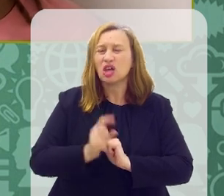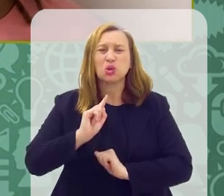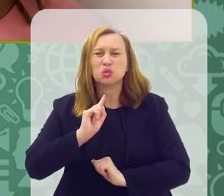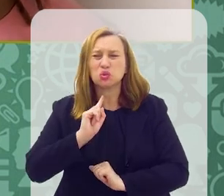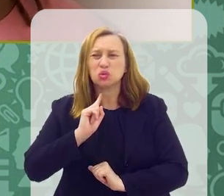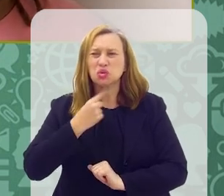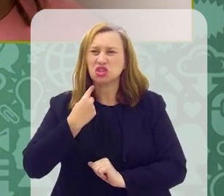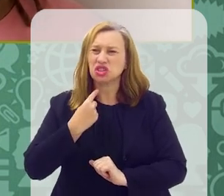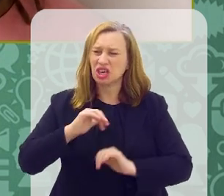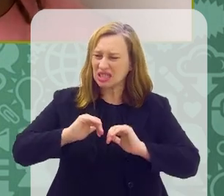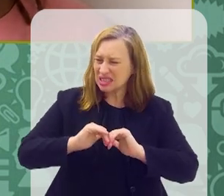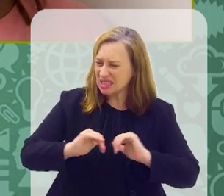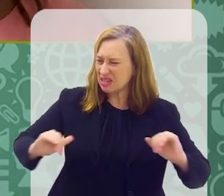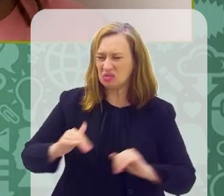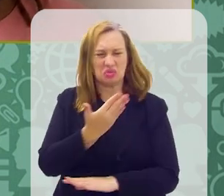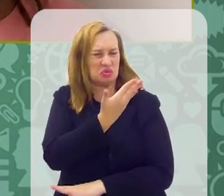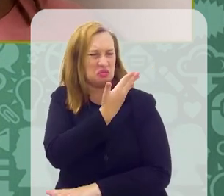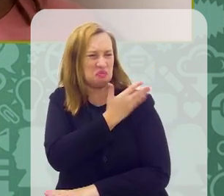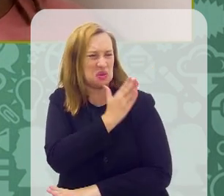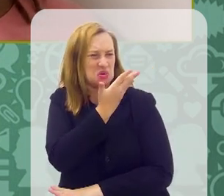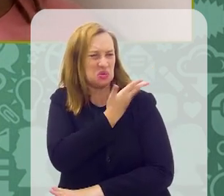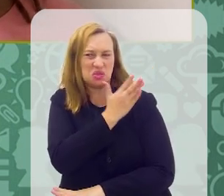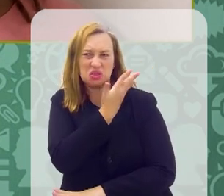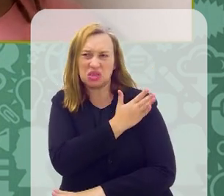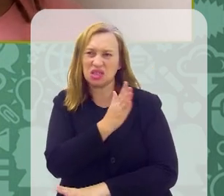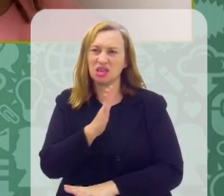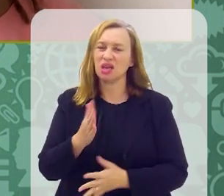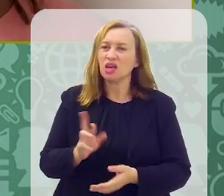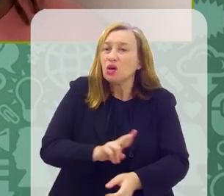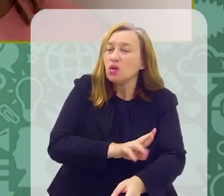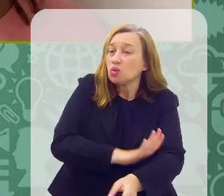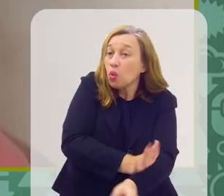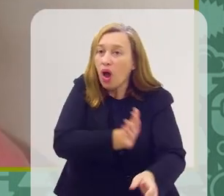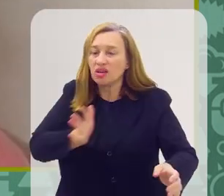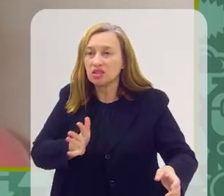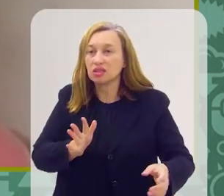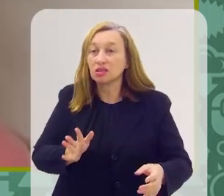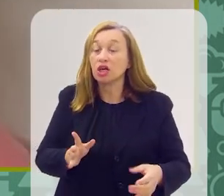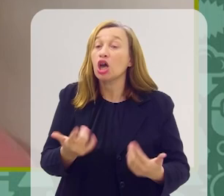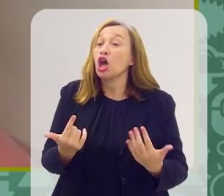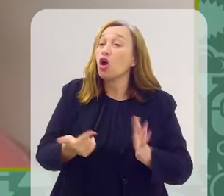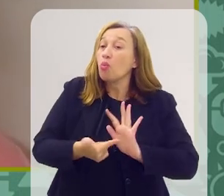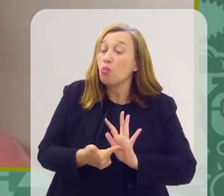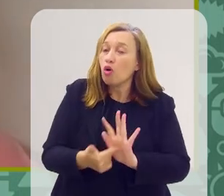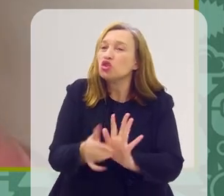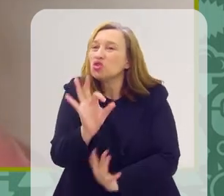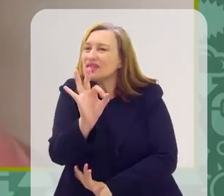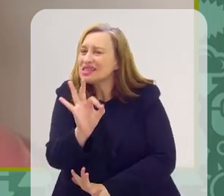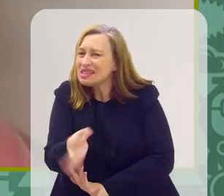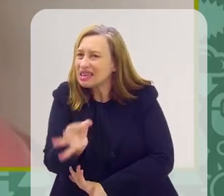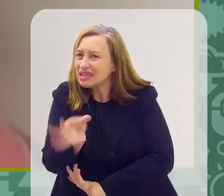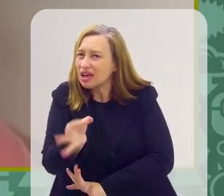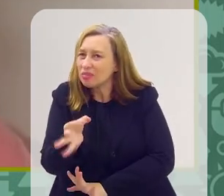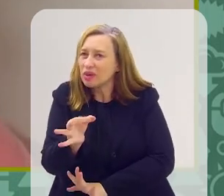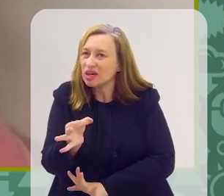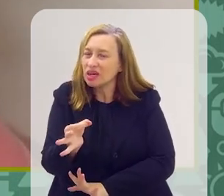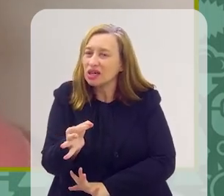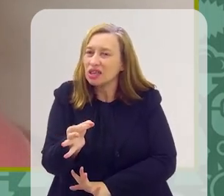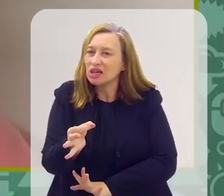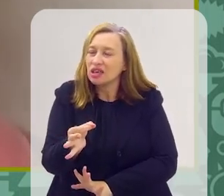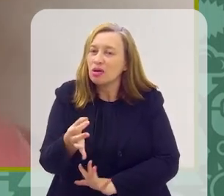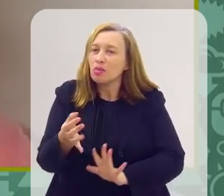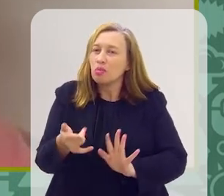dessa contaminação do discurso preconceituoso, do discurso racista. Então, eu busco justamente,